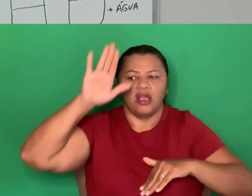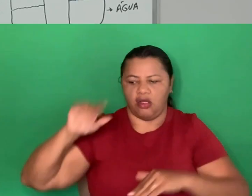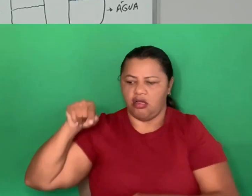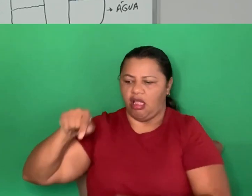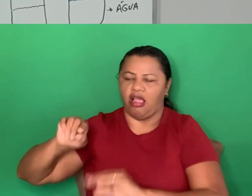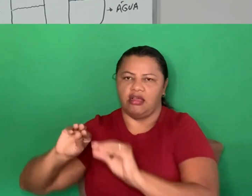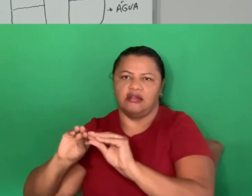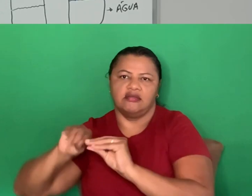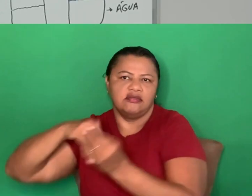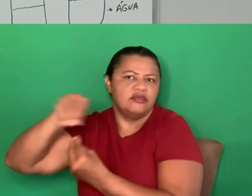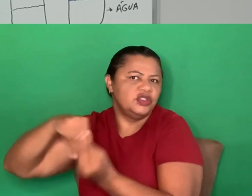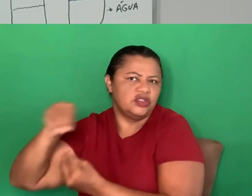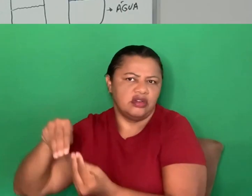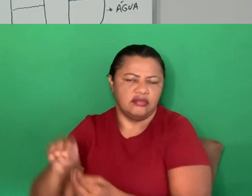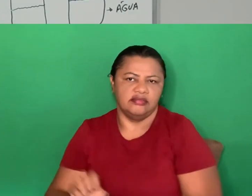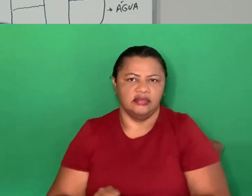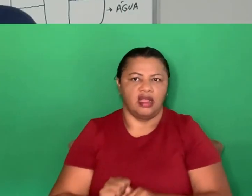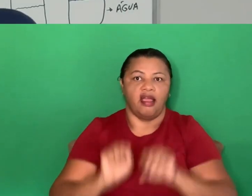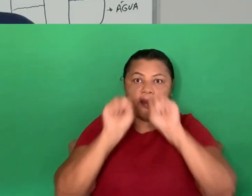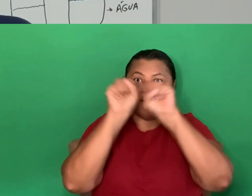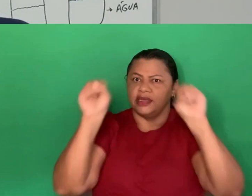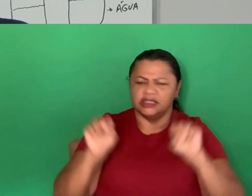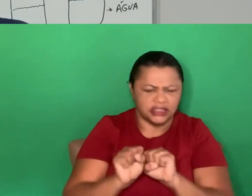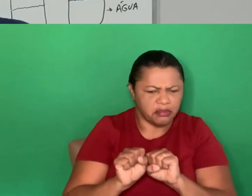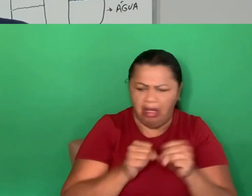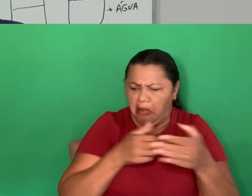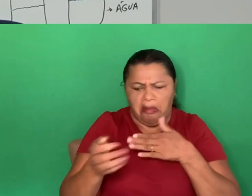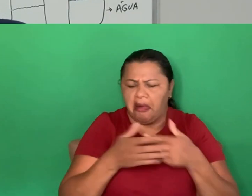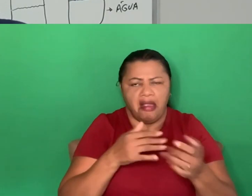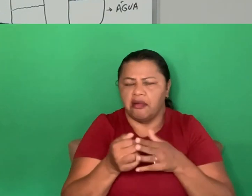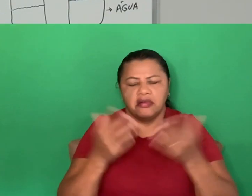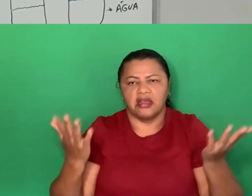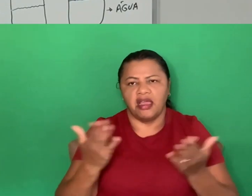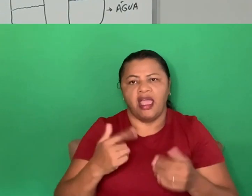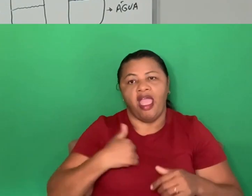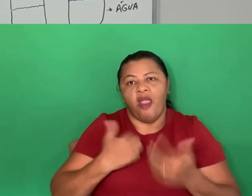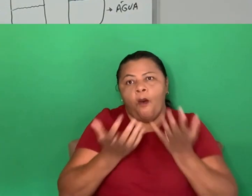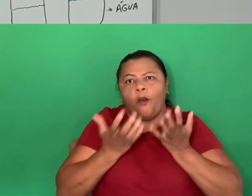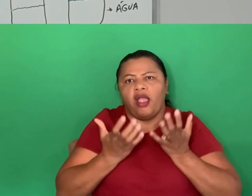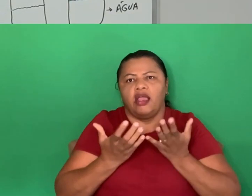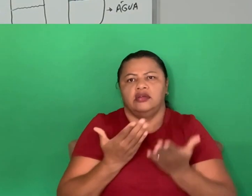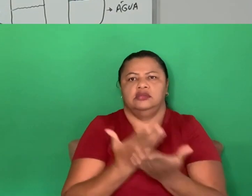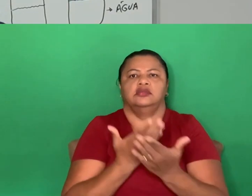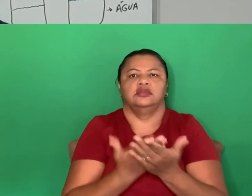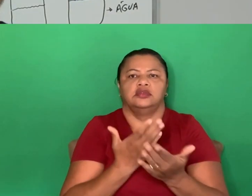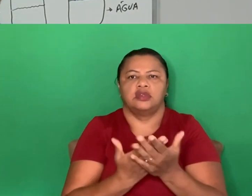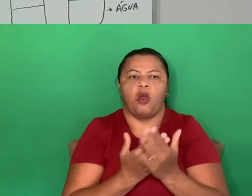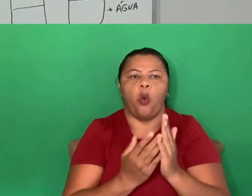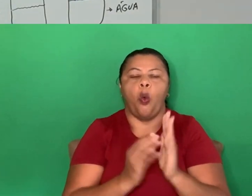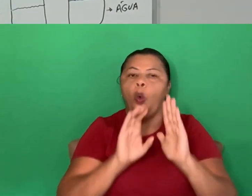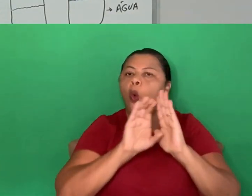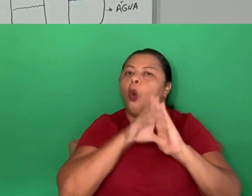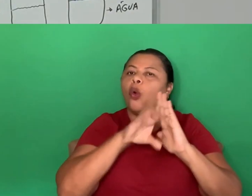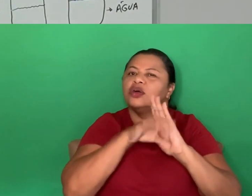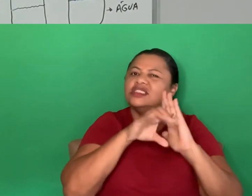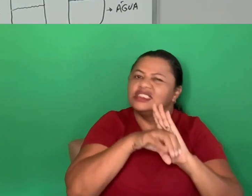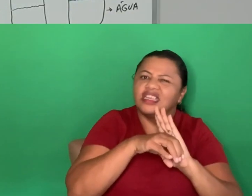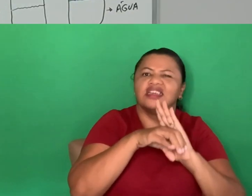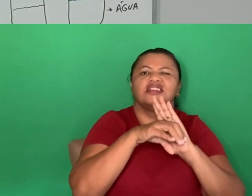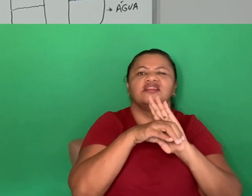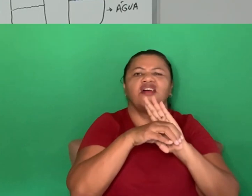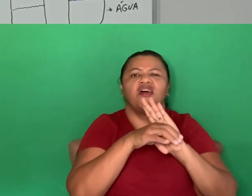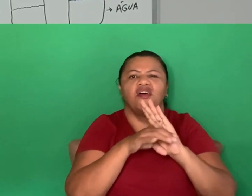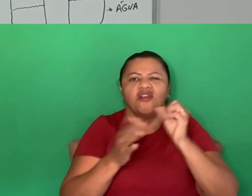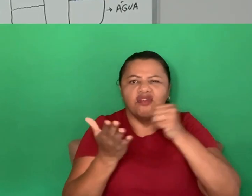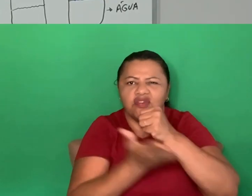sistema. Eu vou estudar a água pura, é o meu sistema. O sistema pode ser qualquer coisa. Trazido para essa aula de hoje, um sistema tanto pode ser